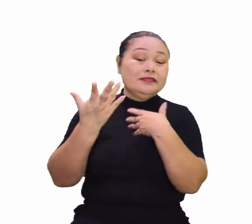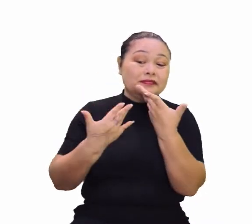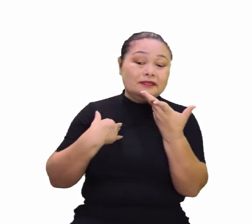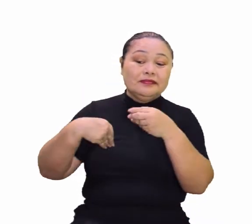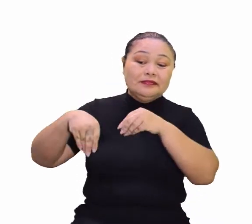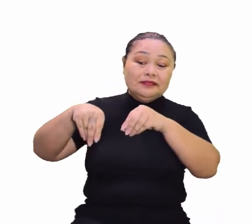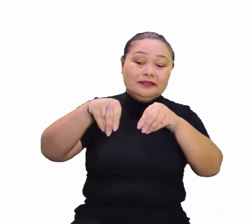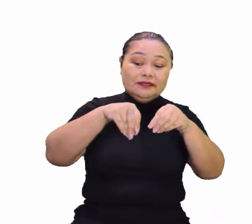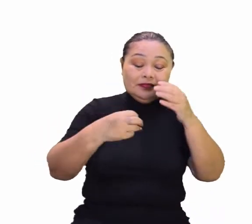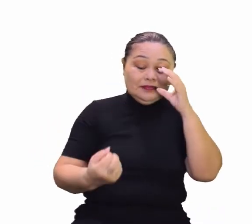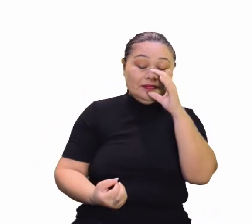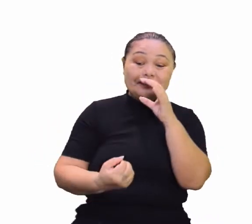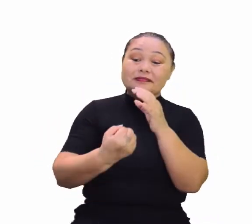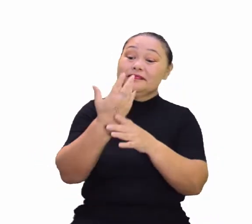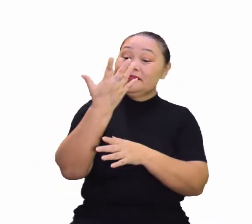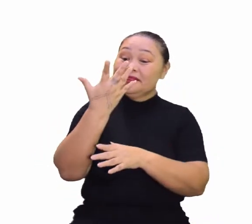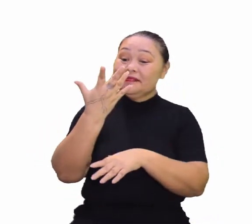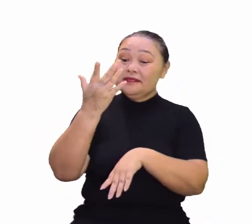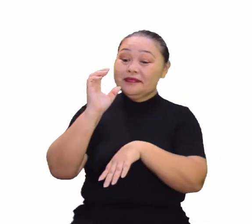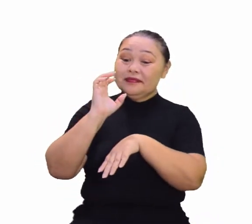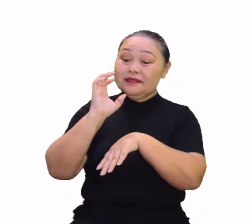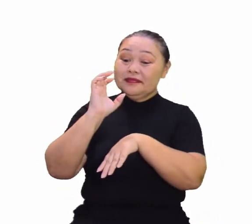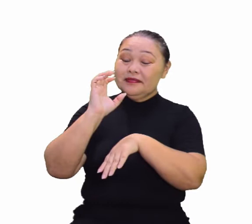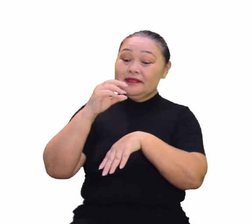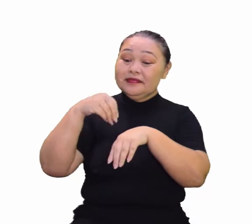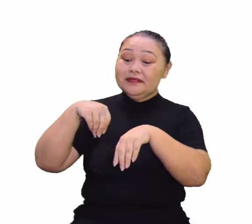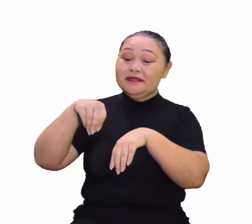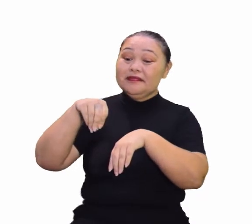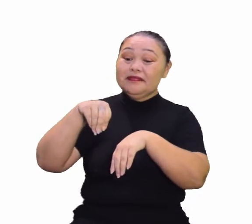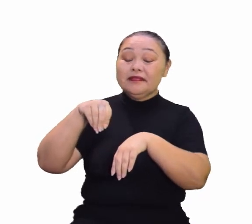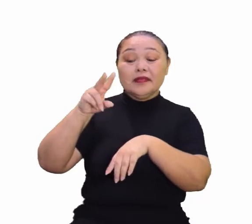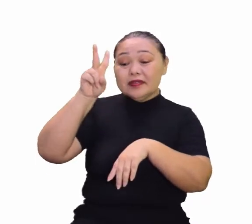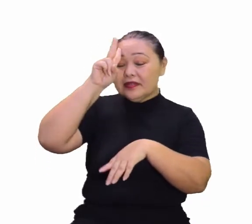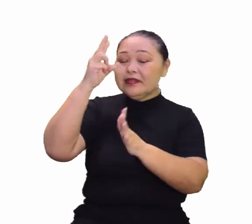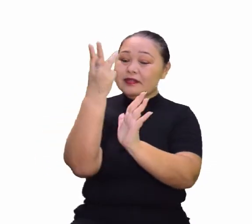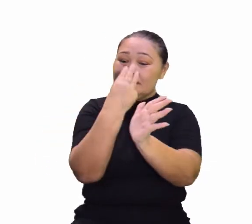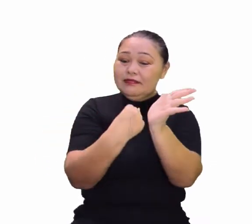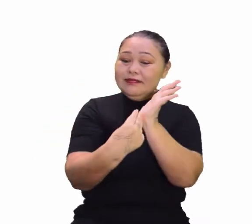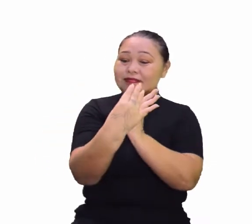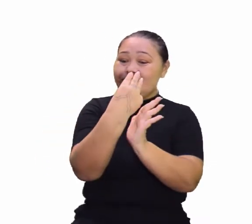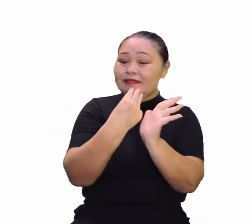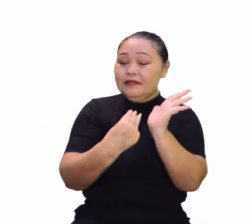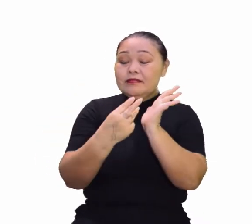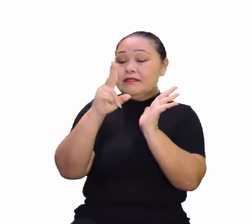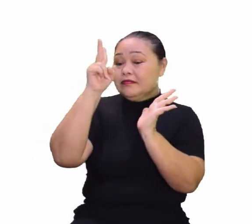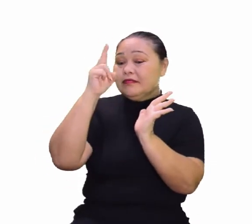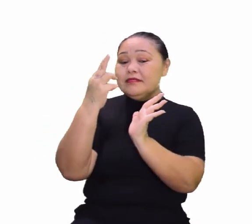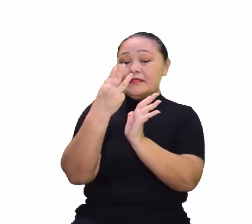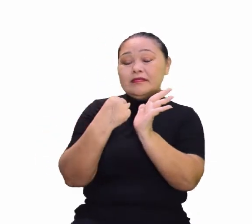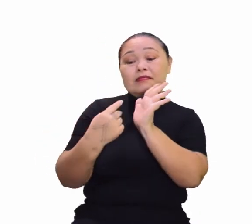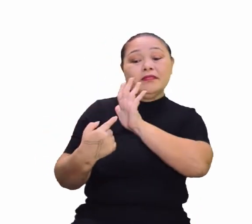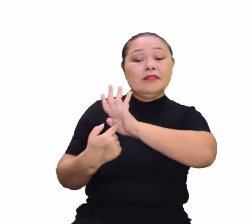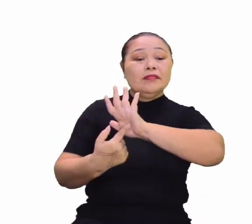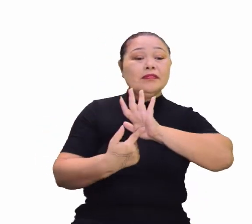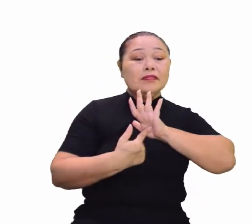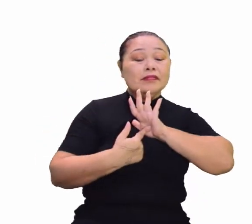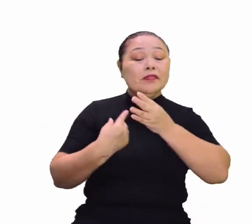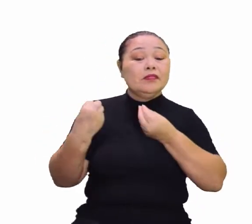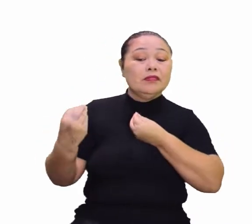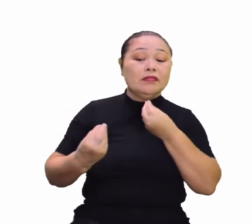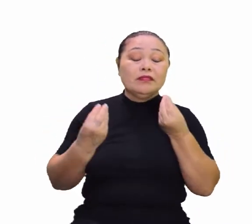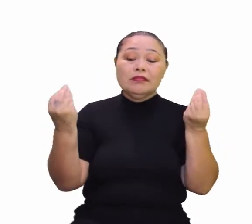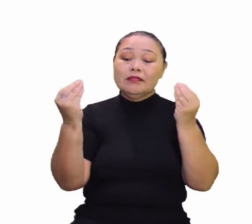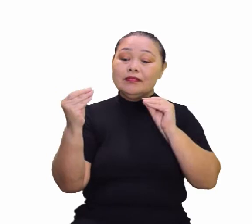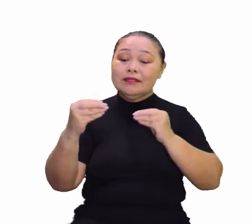o território foi criado. Ei, Rogério, eles lembram do mapa. Lembra do mapa, Eles tranquilo têm aí, um né? mapa lá, mostrou como é que